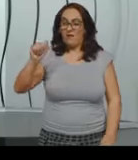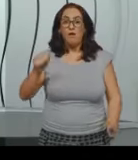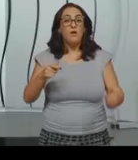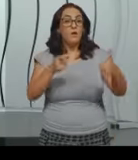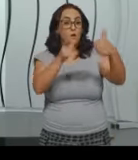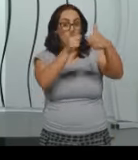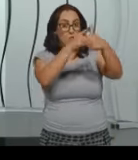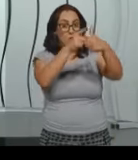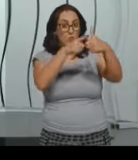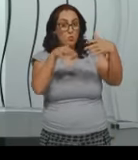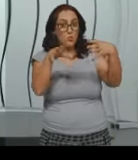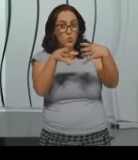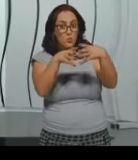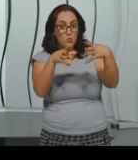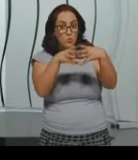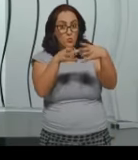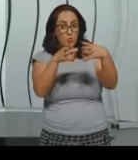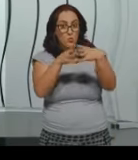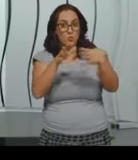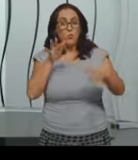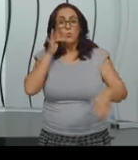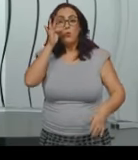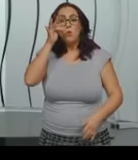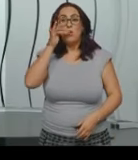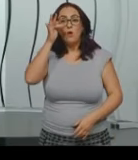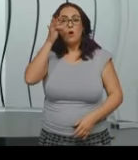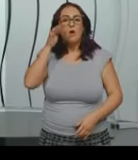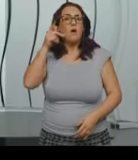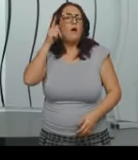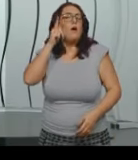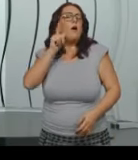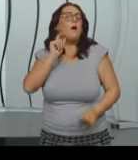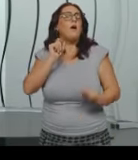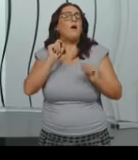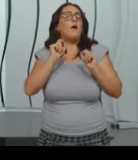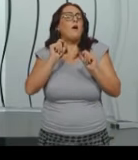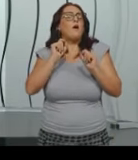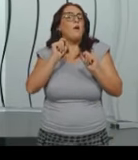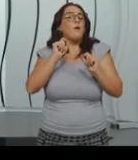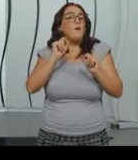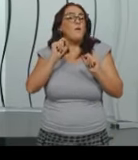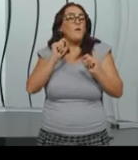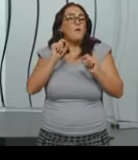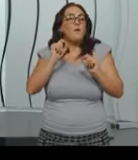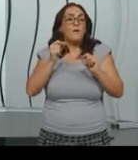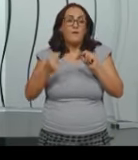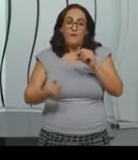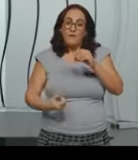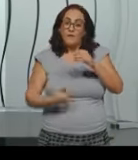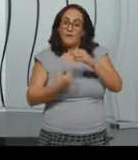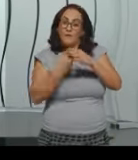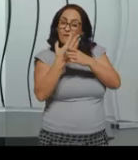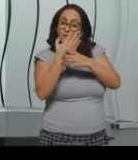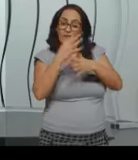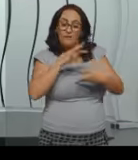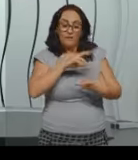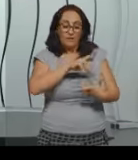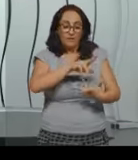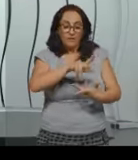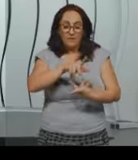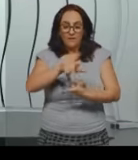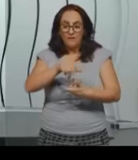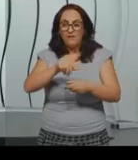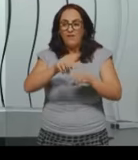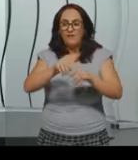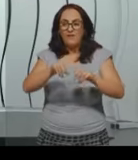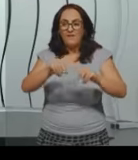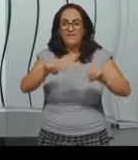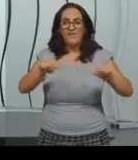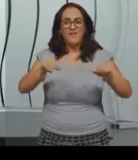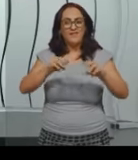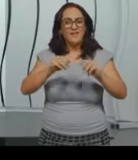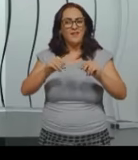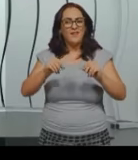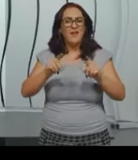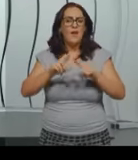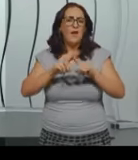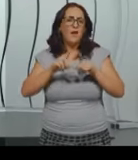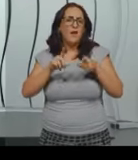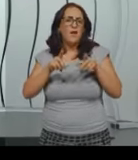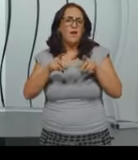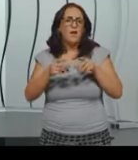que começaram então a conquistar o ambiente terrestre. Mas elas eram plantas bem simples, comparadas às